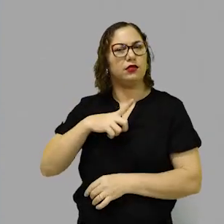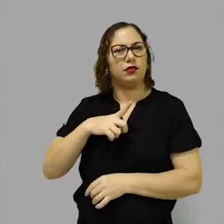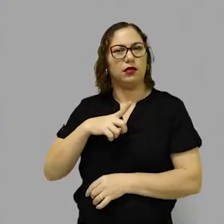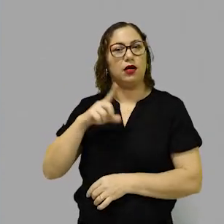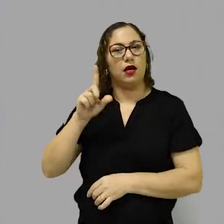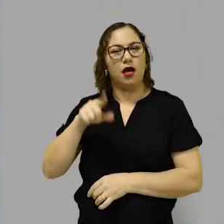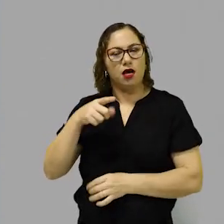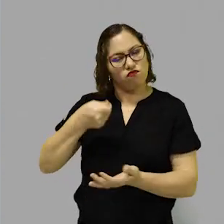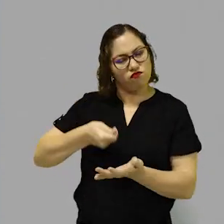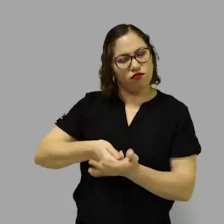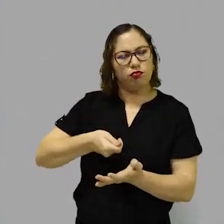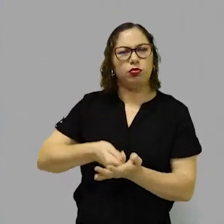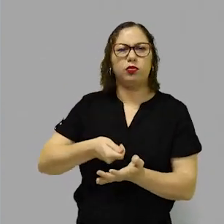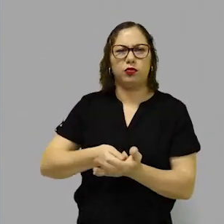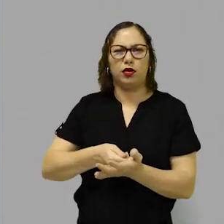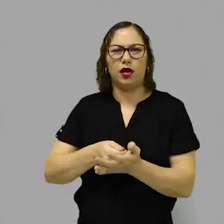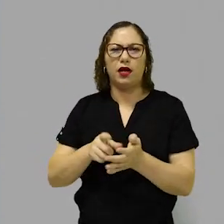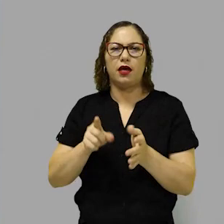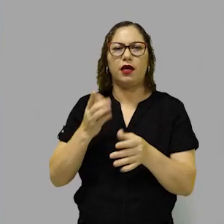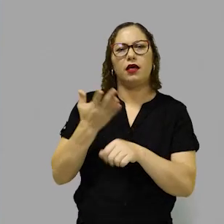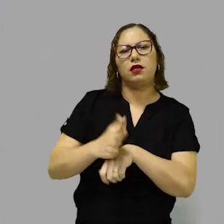é muito cobrado em questões,